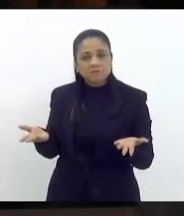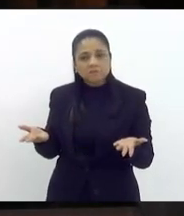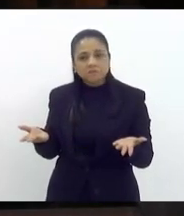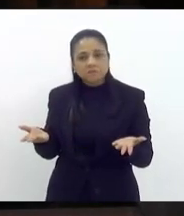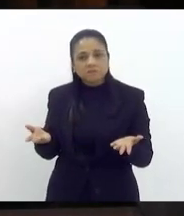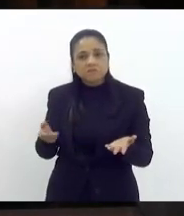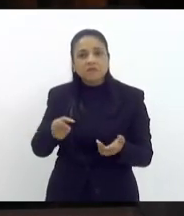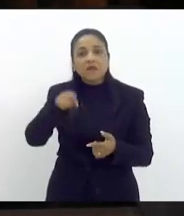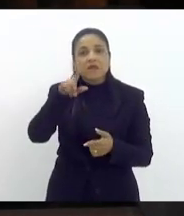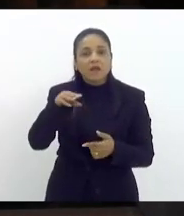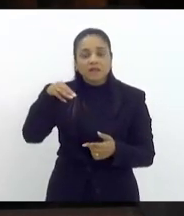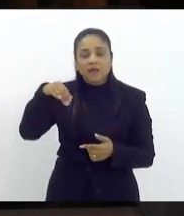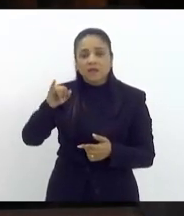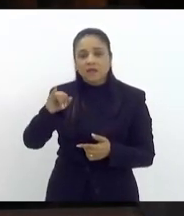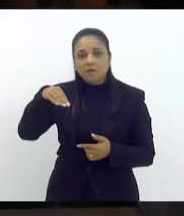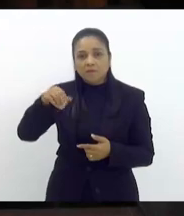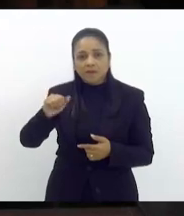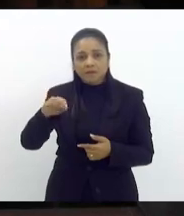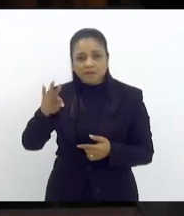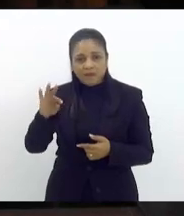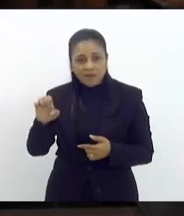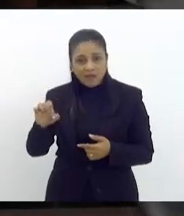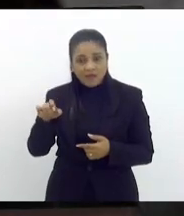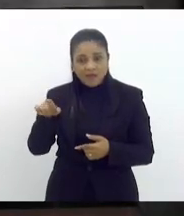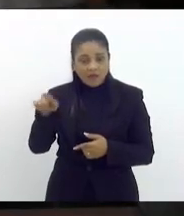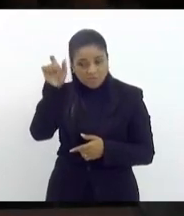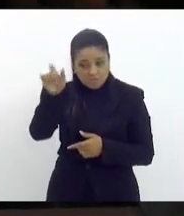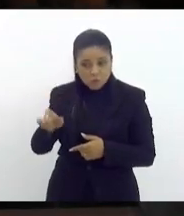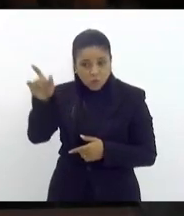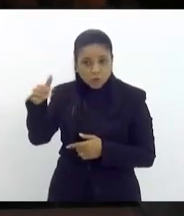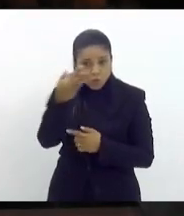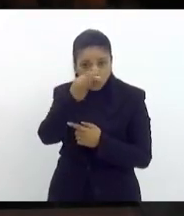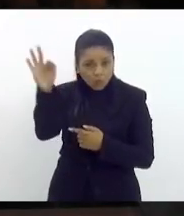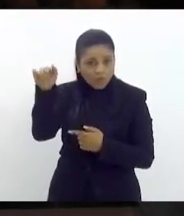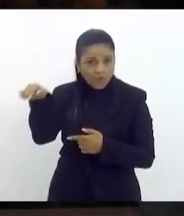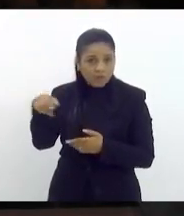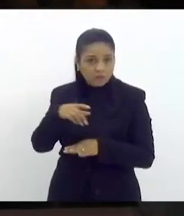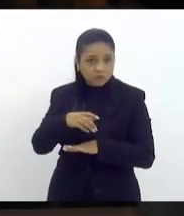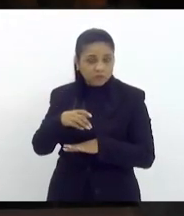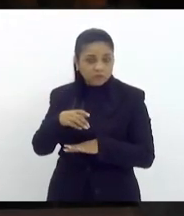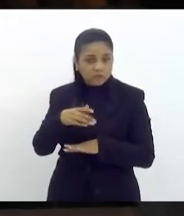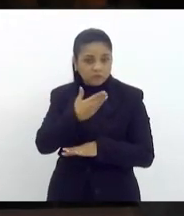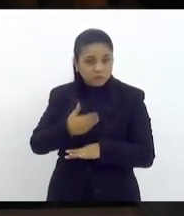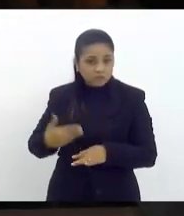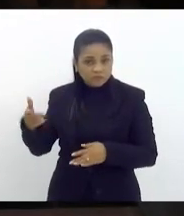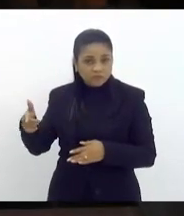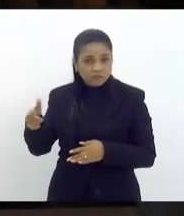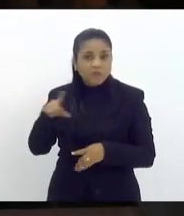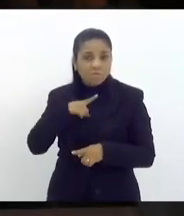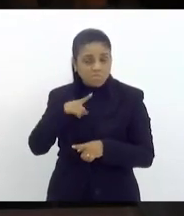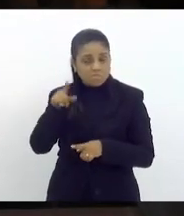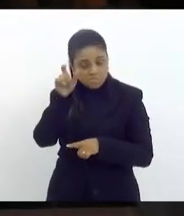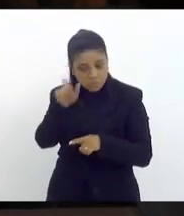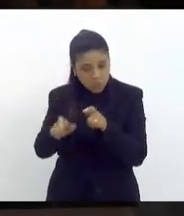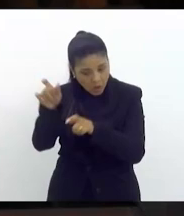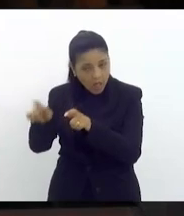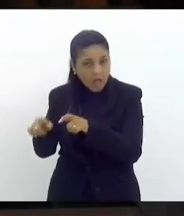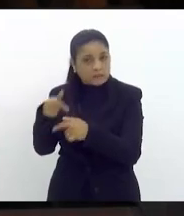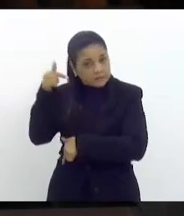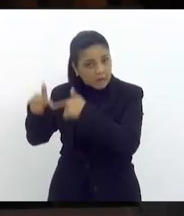quem está na ematerra é gente do governo não é gente da oposição mas a gente quer que quem esteja lá tenha condições de trabalhar